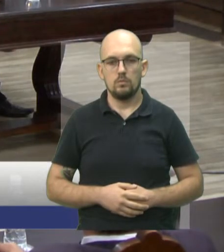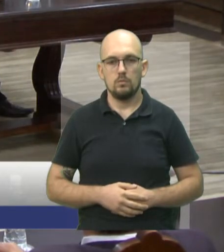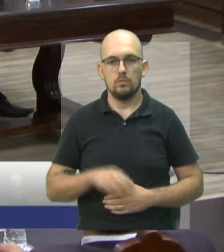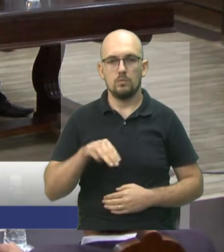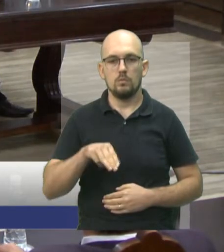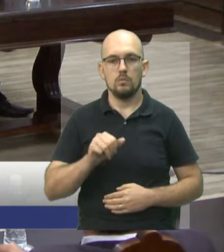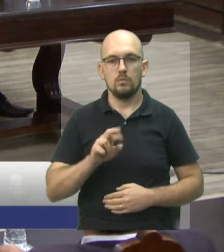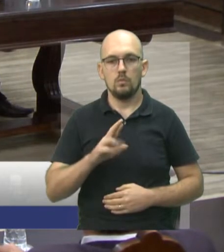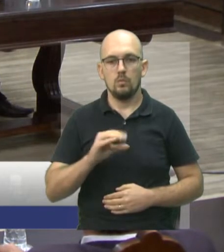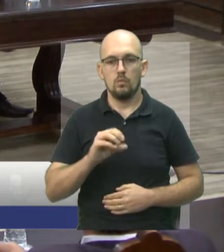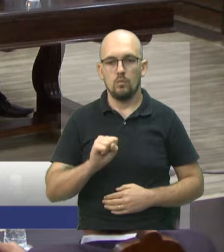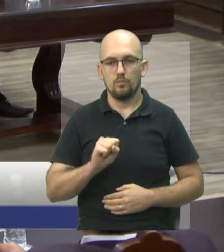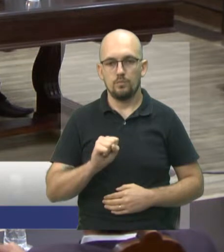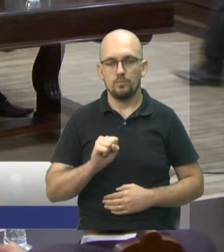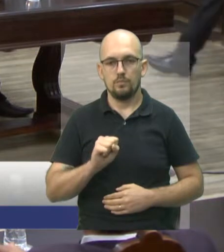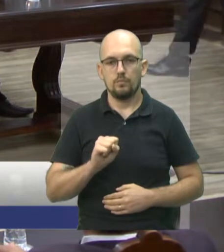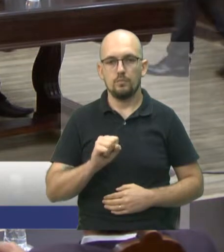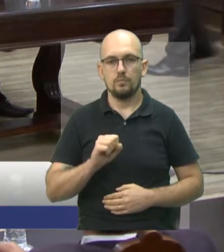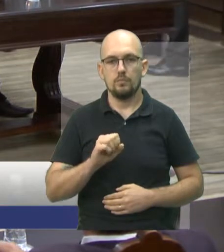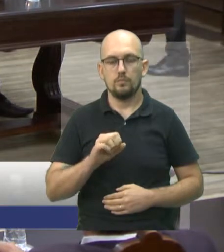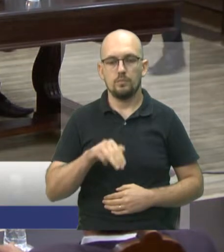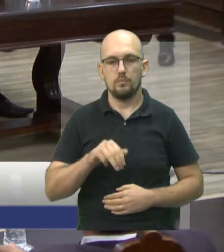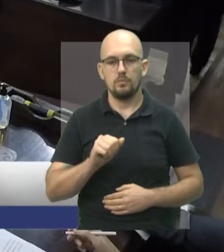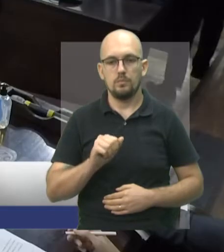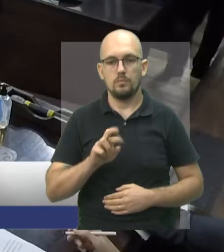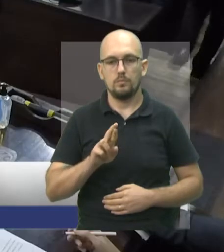Marcos Benedito Marmol.